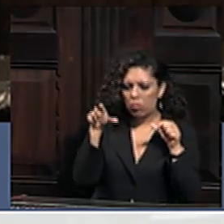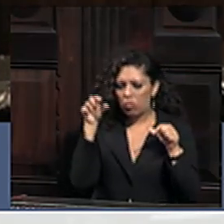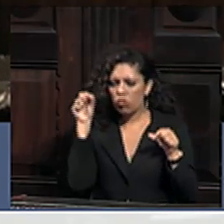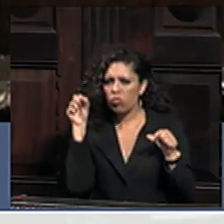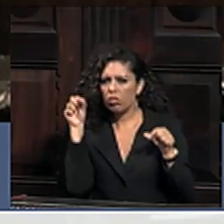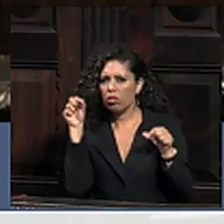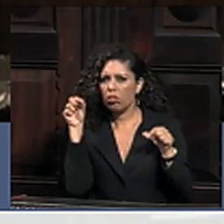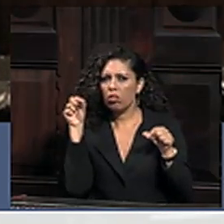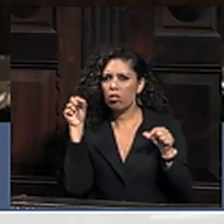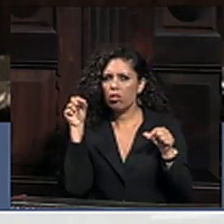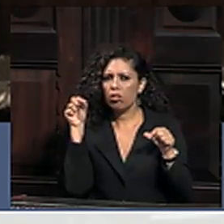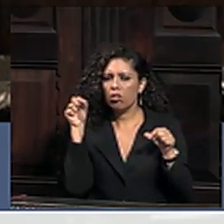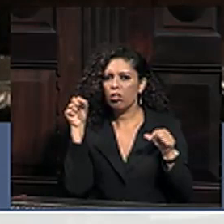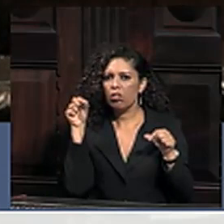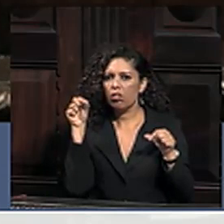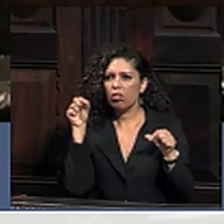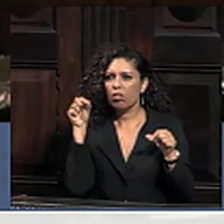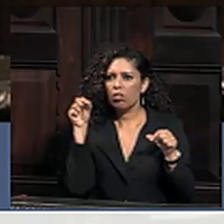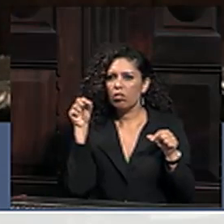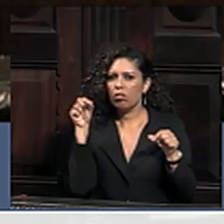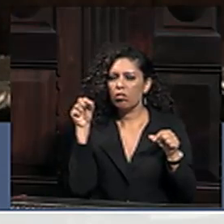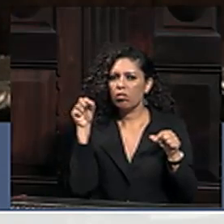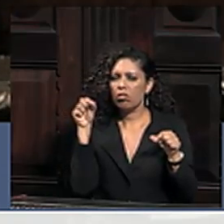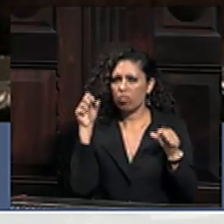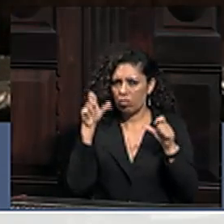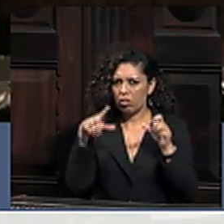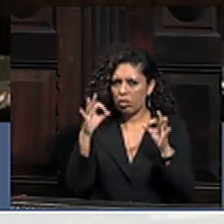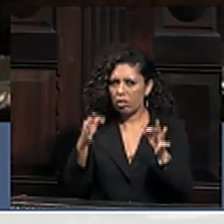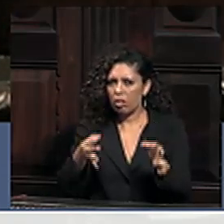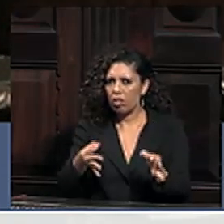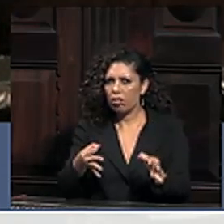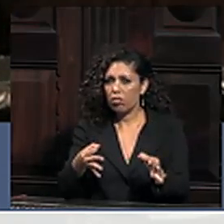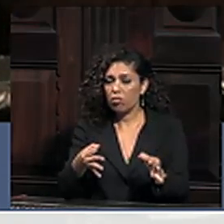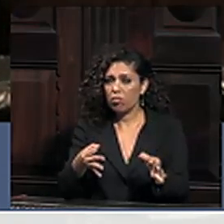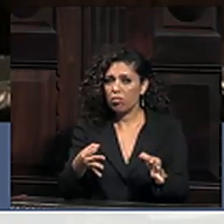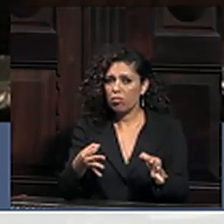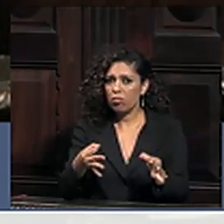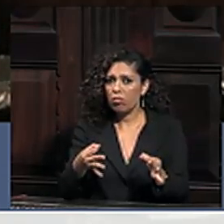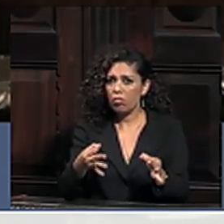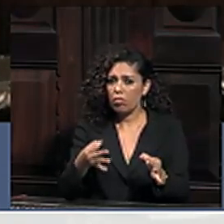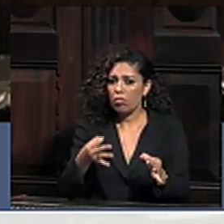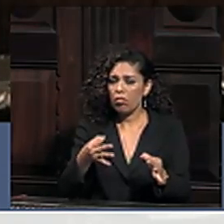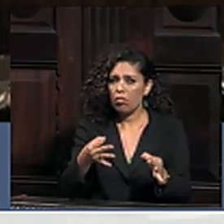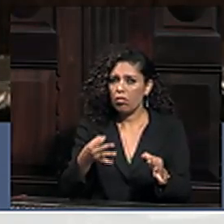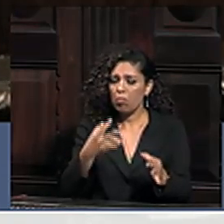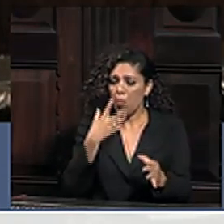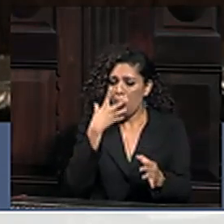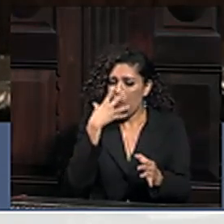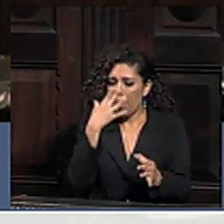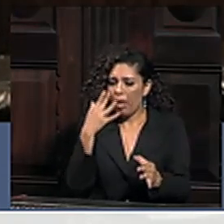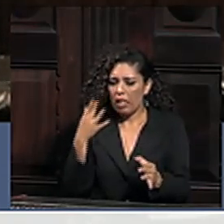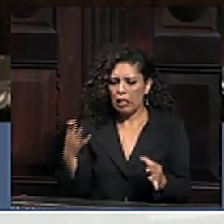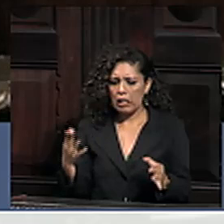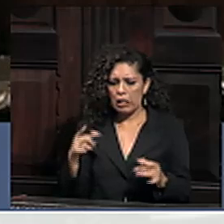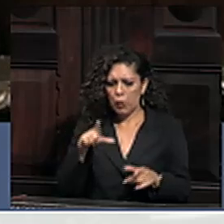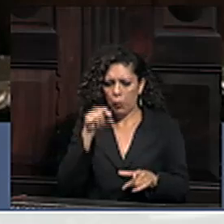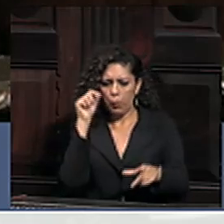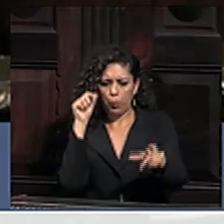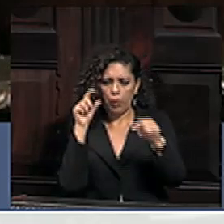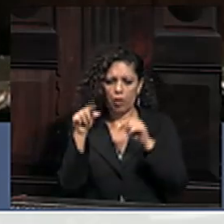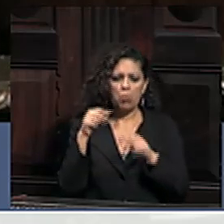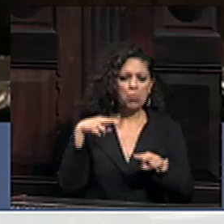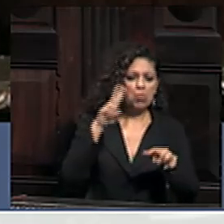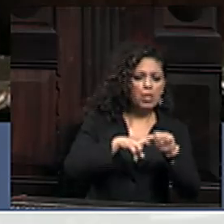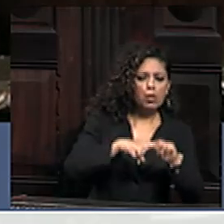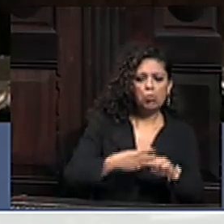denota uma absoluta parcialidade do suposto combatente da corrupção. Ora,